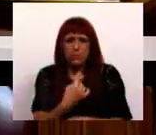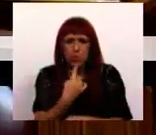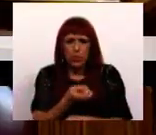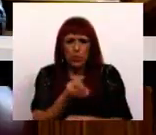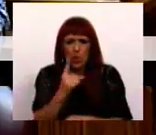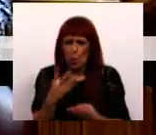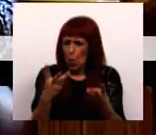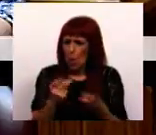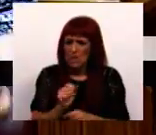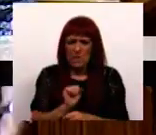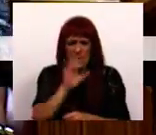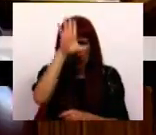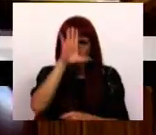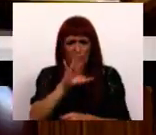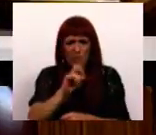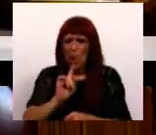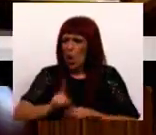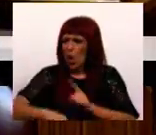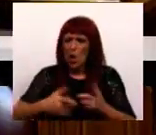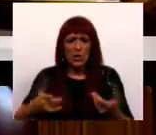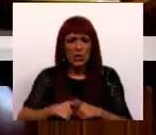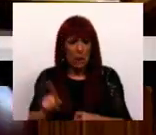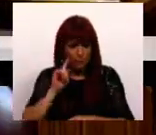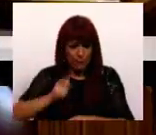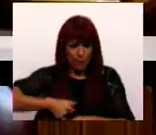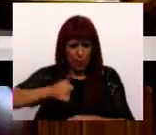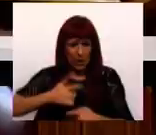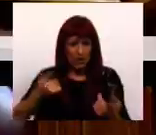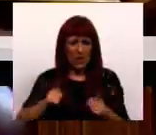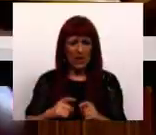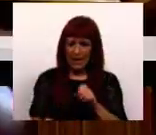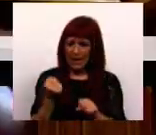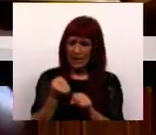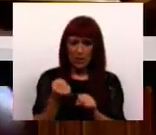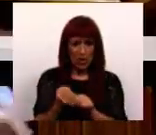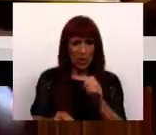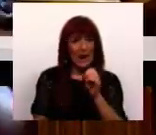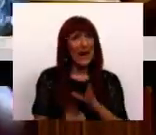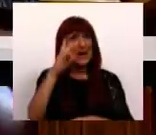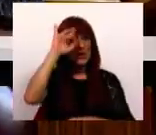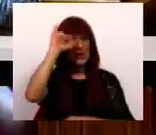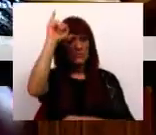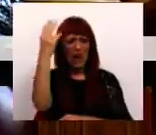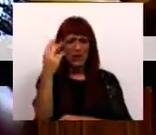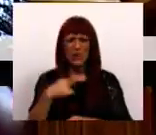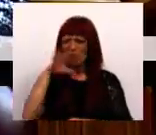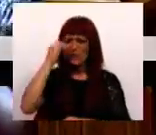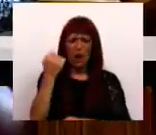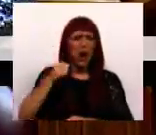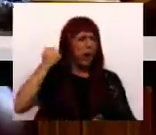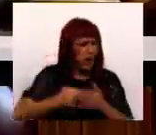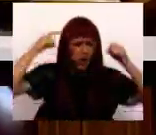imenso o orçamento do Governo naquilo que é fundamental para a criação artística, mas o Governo às vezes parece que bate o